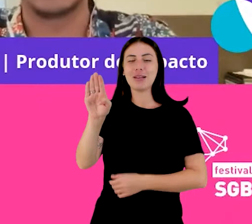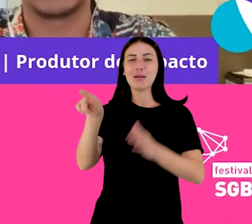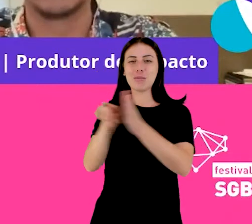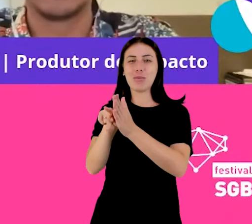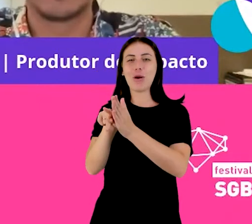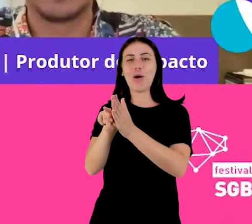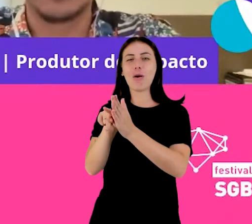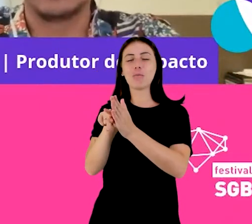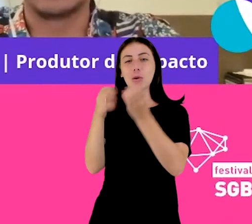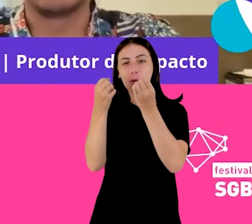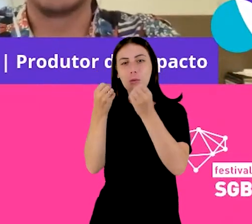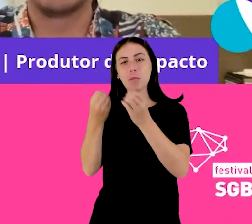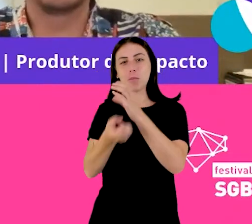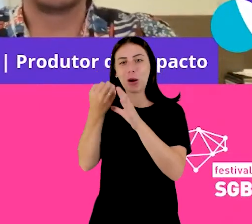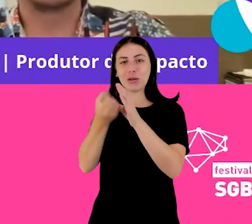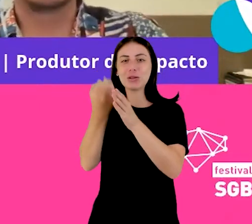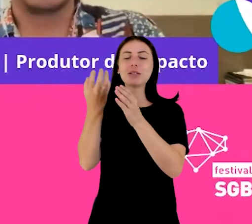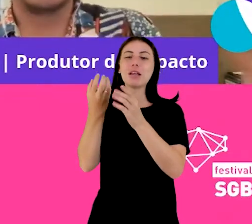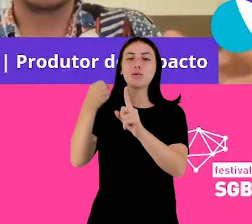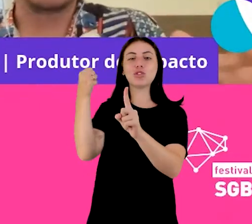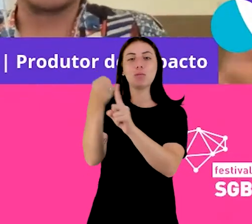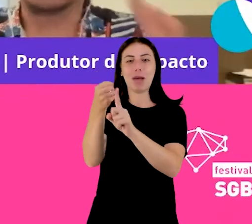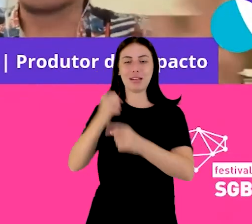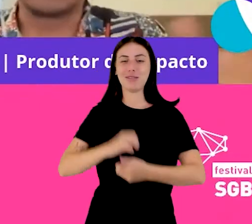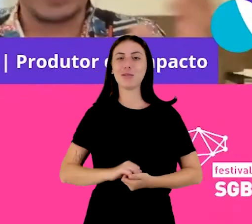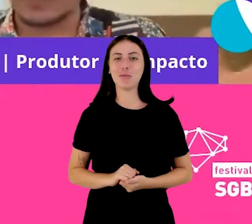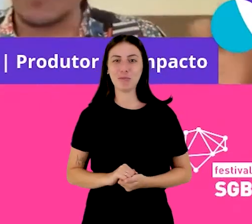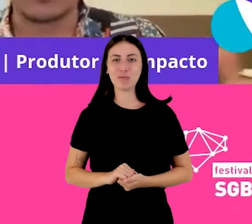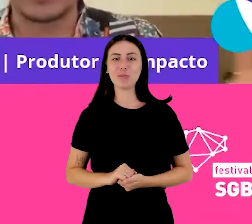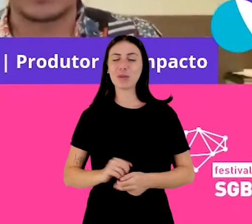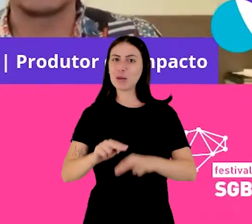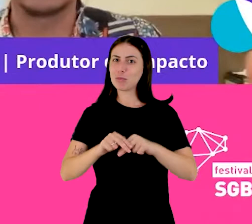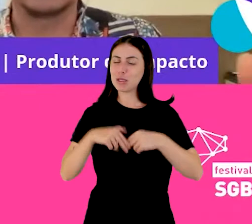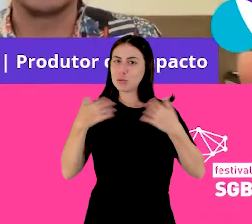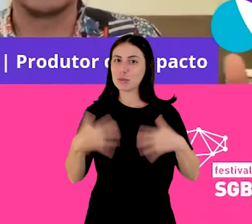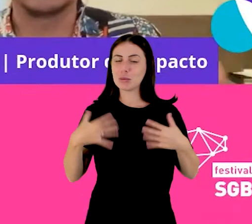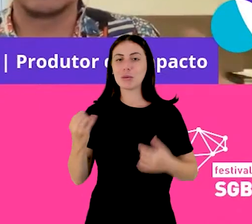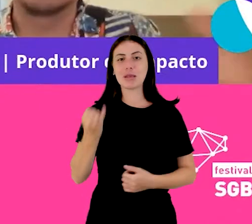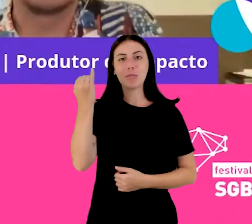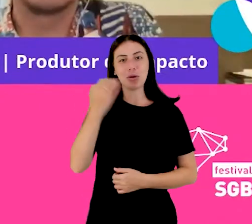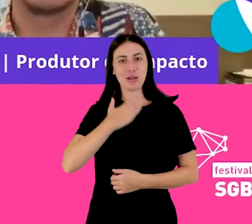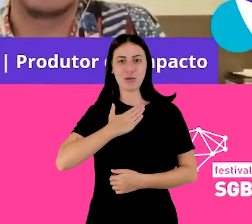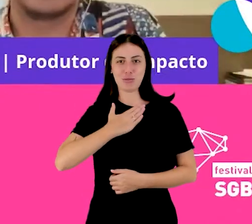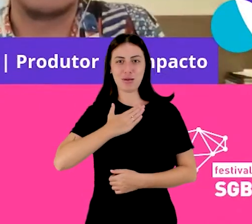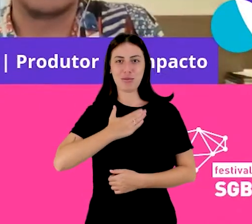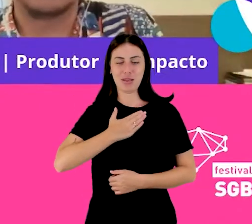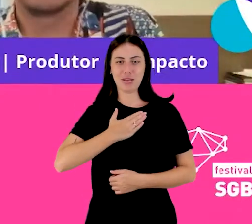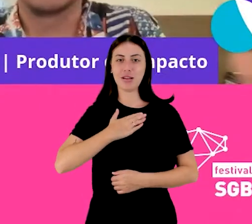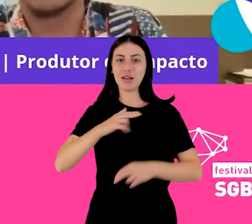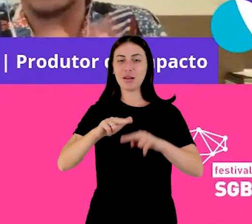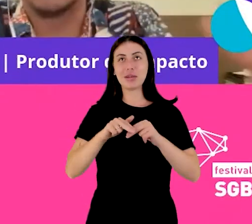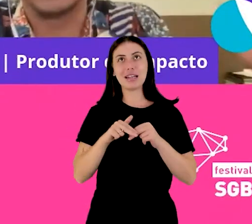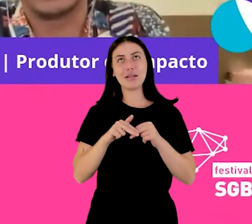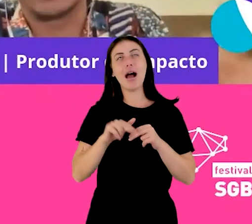essa formação. Então, foi muito importante. E aí foi até um pouco de acaso, assim, que eu era um produtor que estava lá e falei,